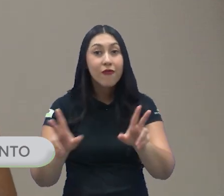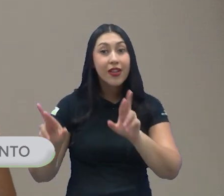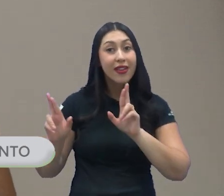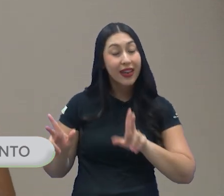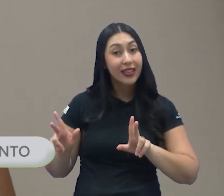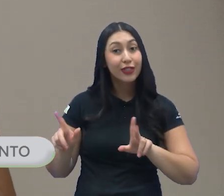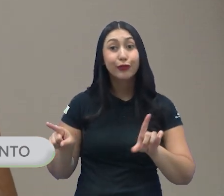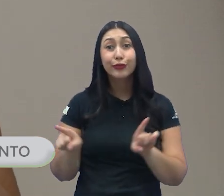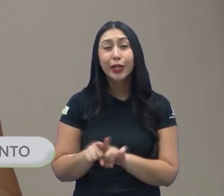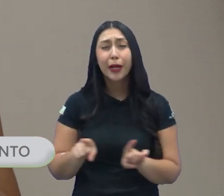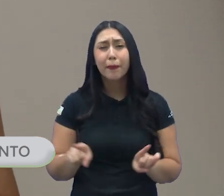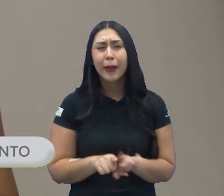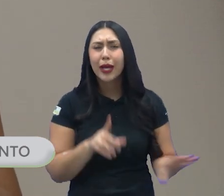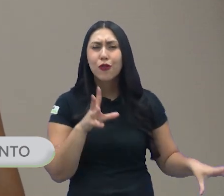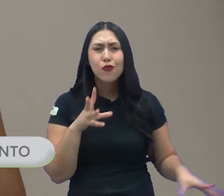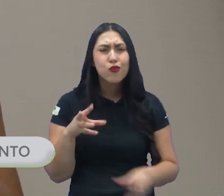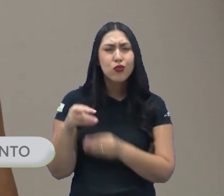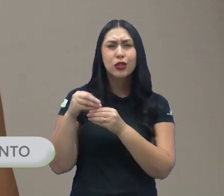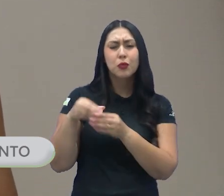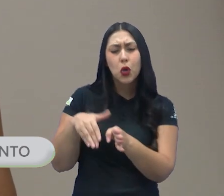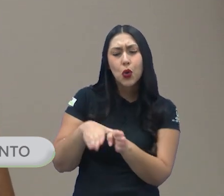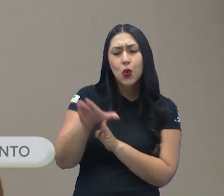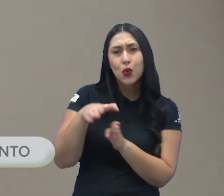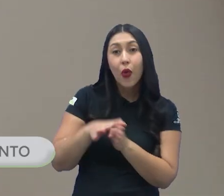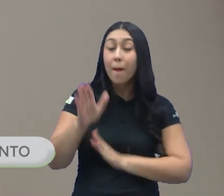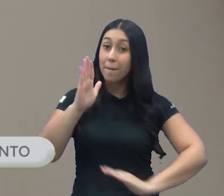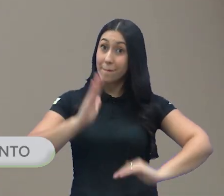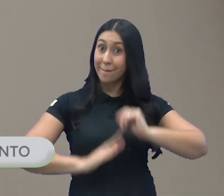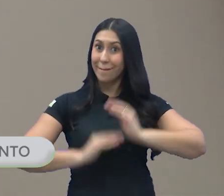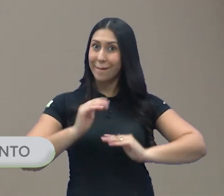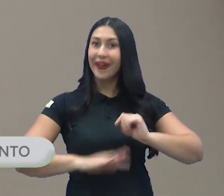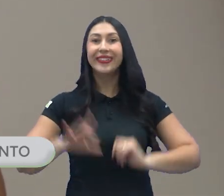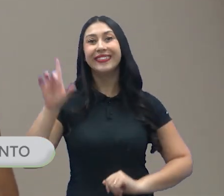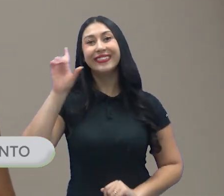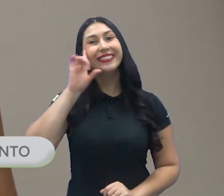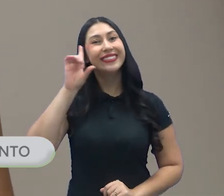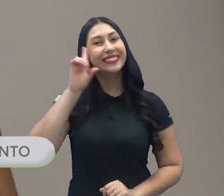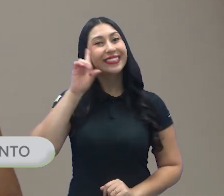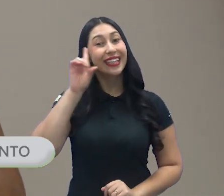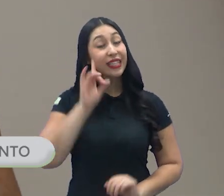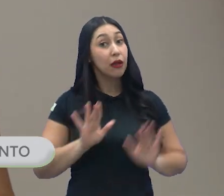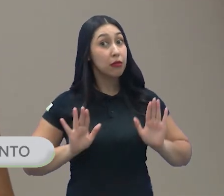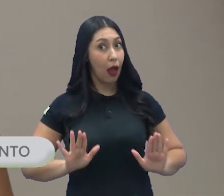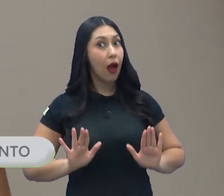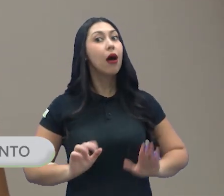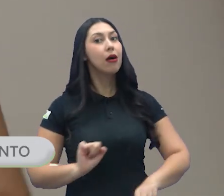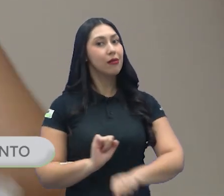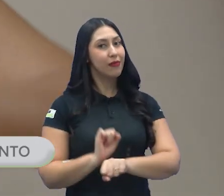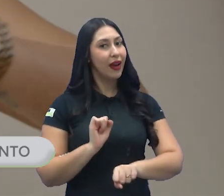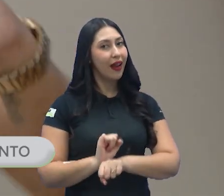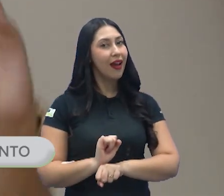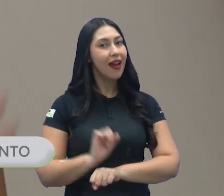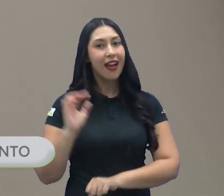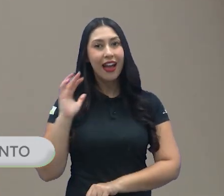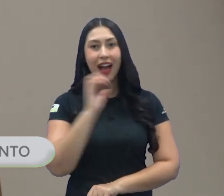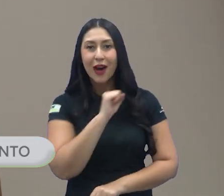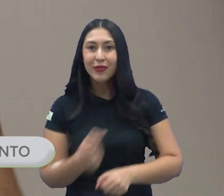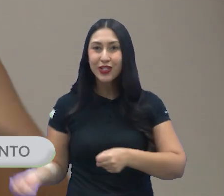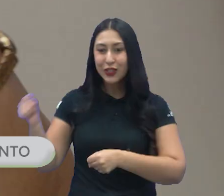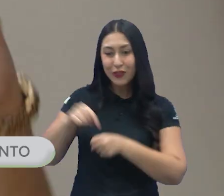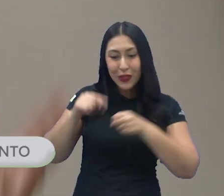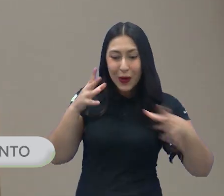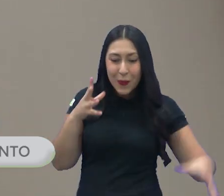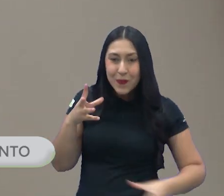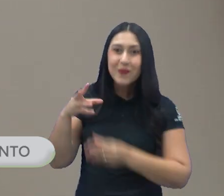uma pincelada também com orientações práticas para o nosso dia a dia. Então fique aí, é logo depois do intervalo, um resumo bem